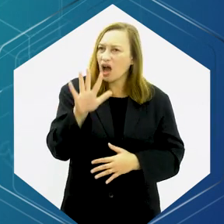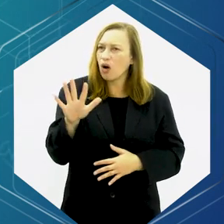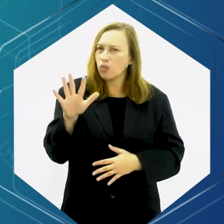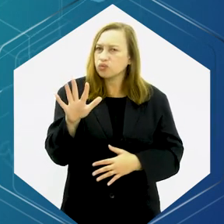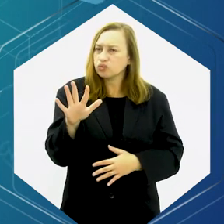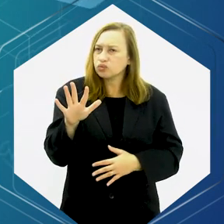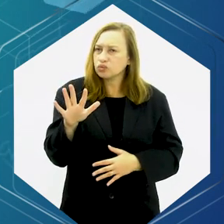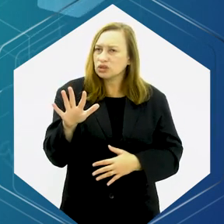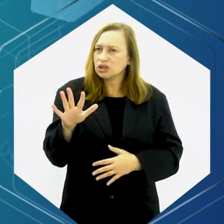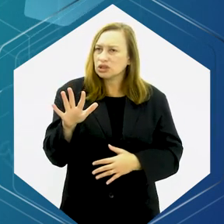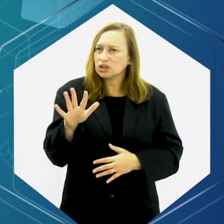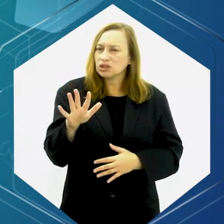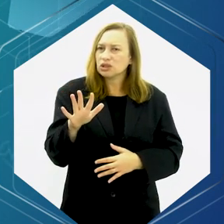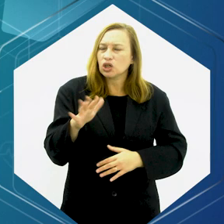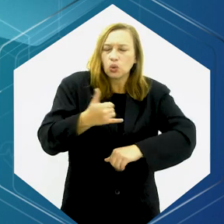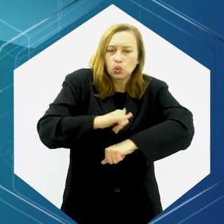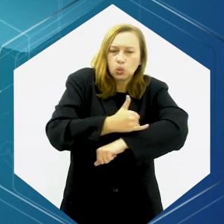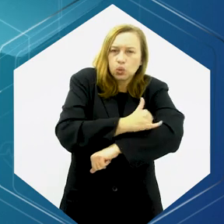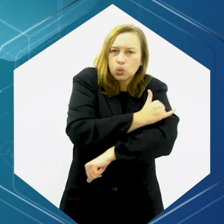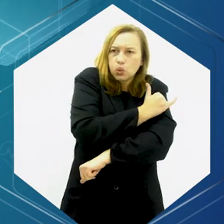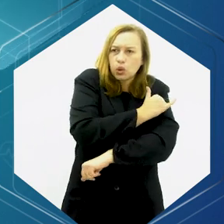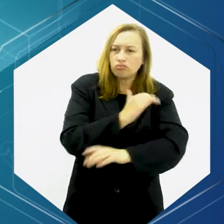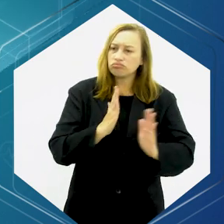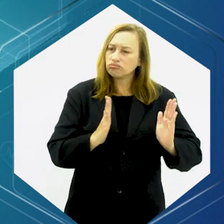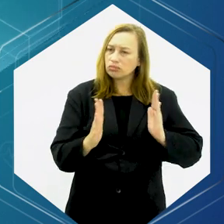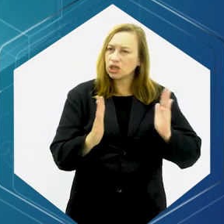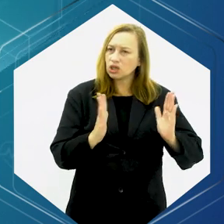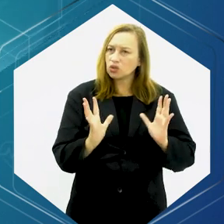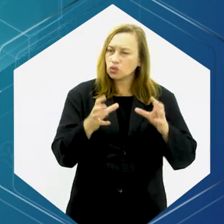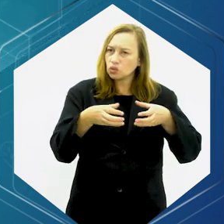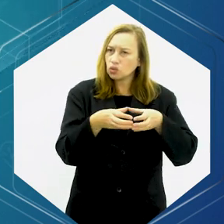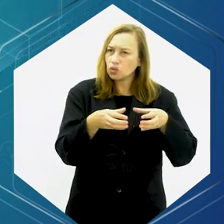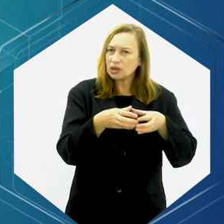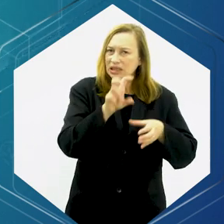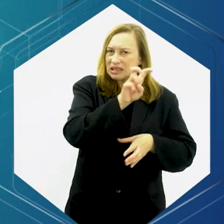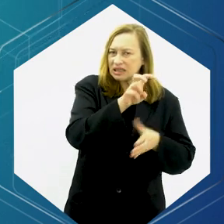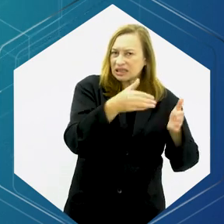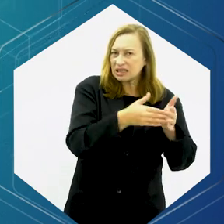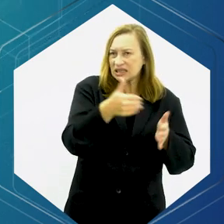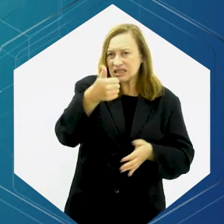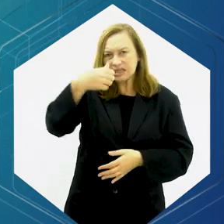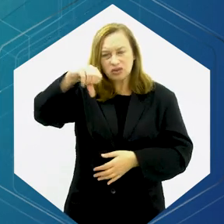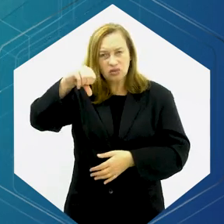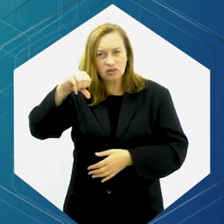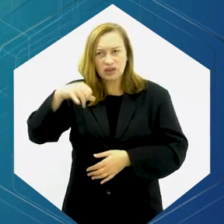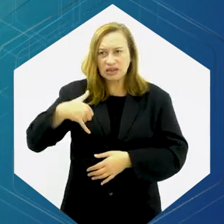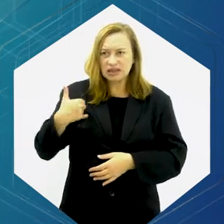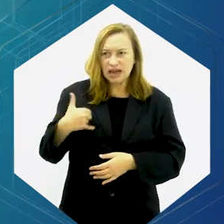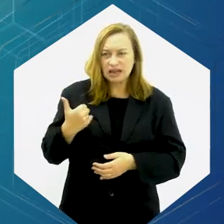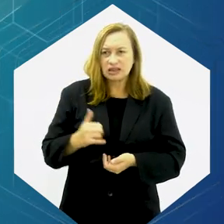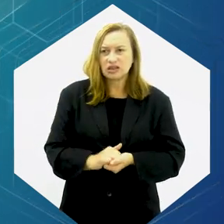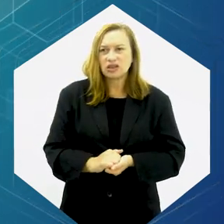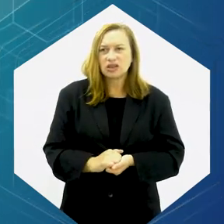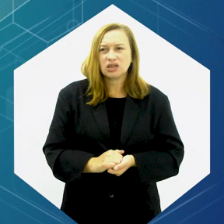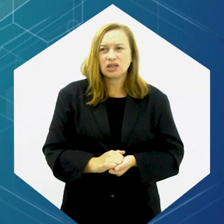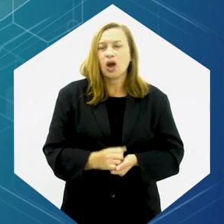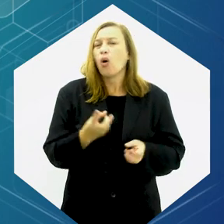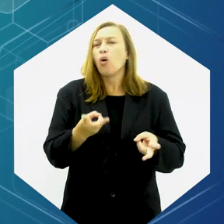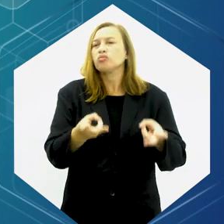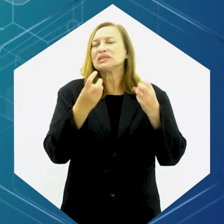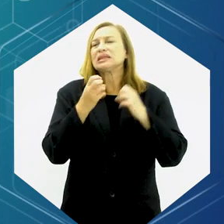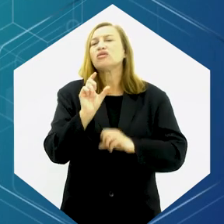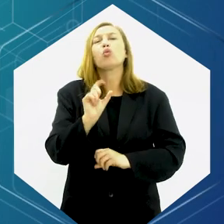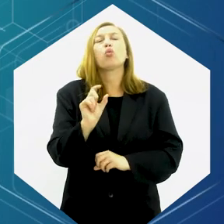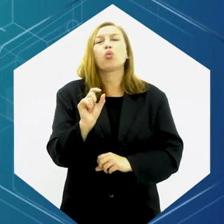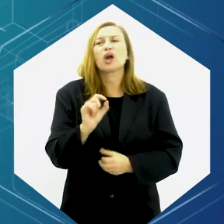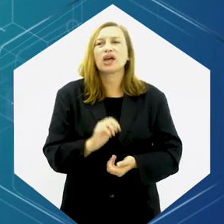não é a prevalência da obesidade no grupo de de 5 a 19 anos não é tá então o que que